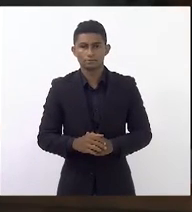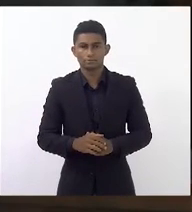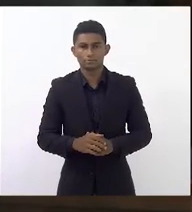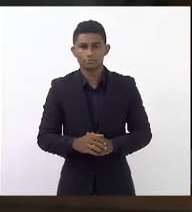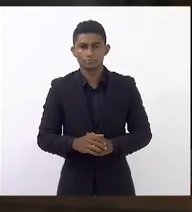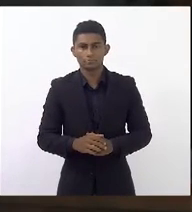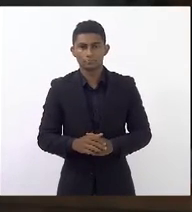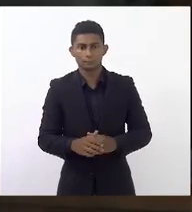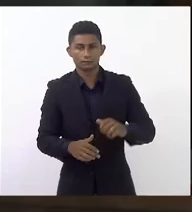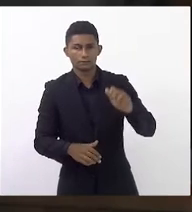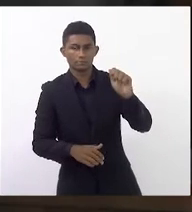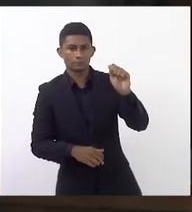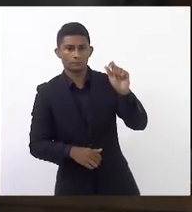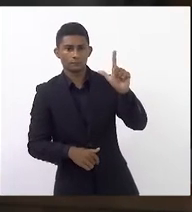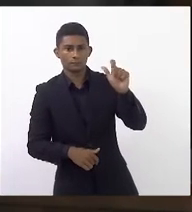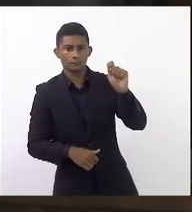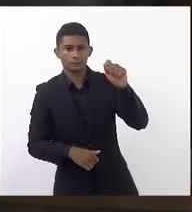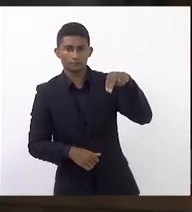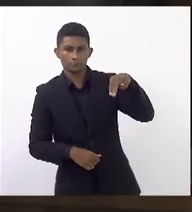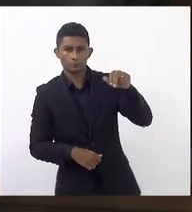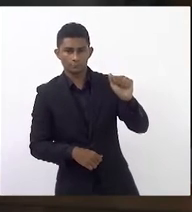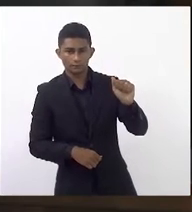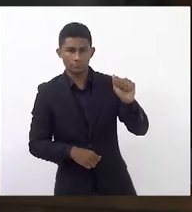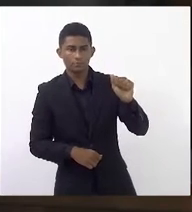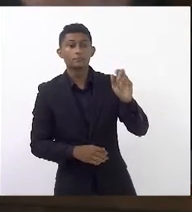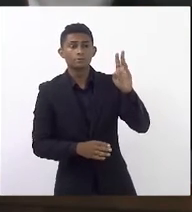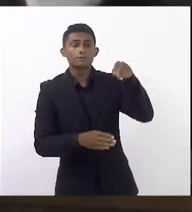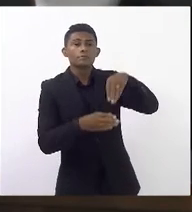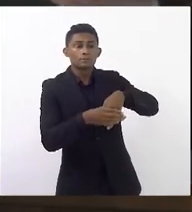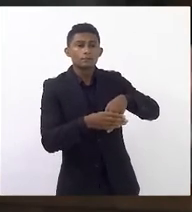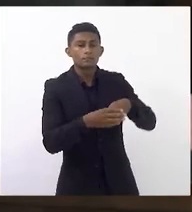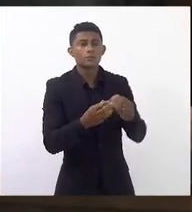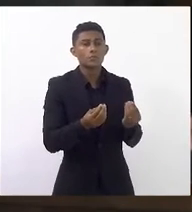Deputada Alana Passos. Como vota?